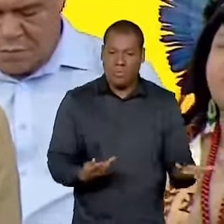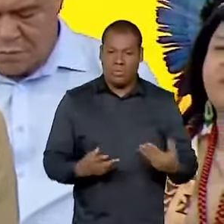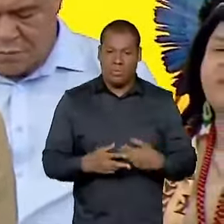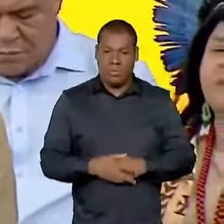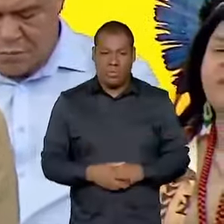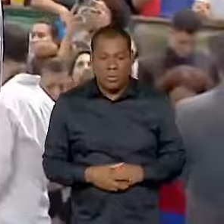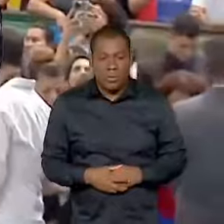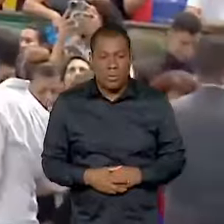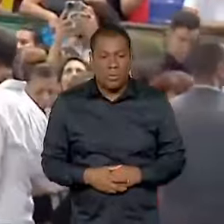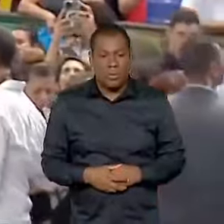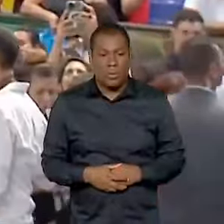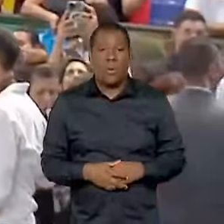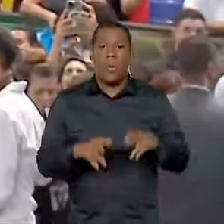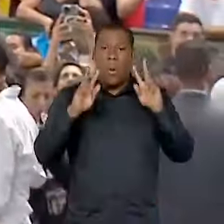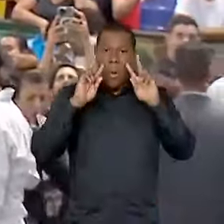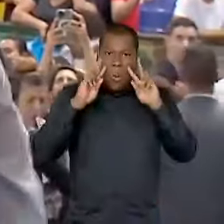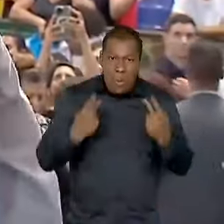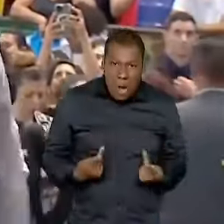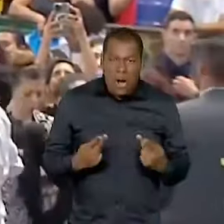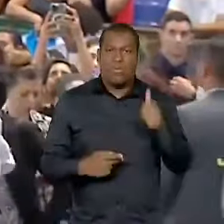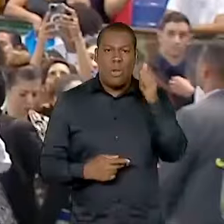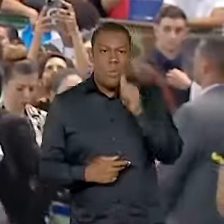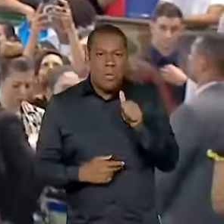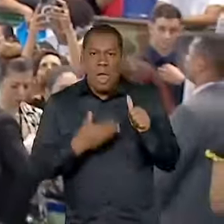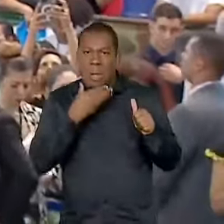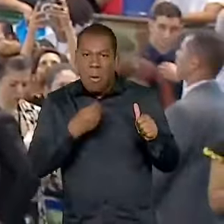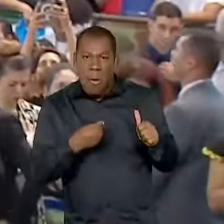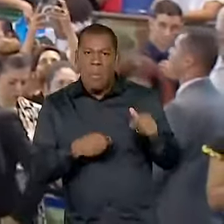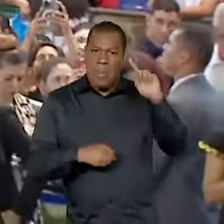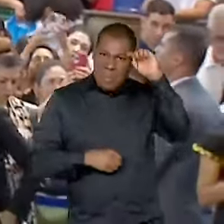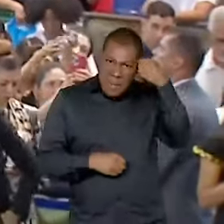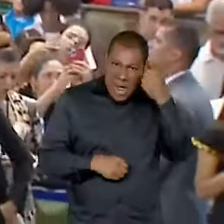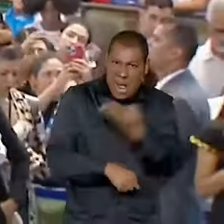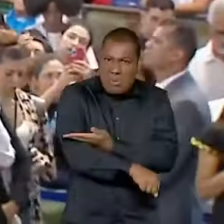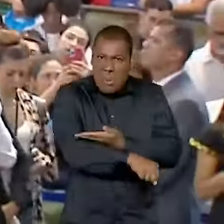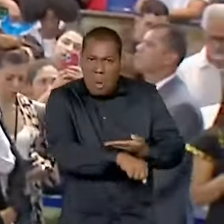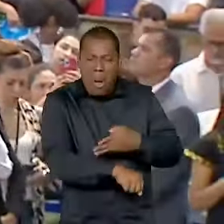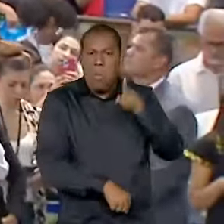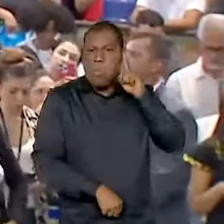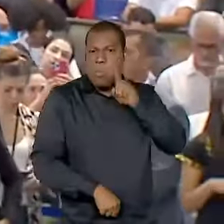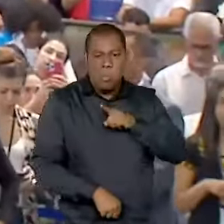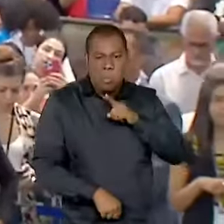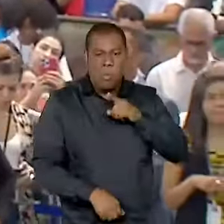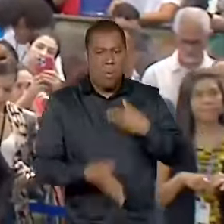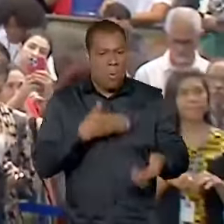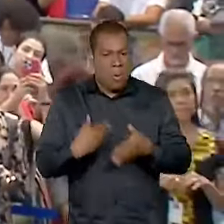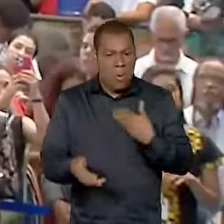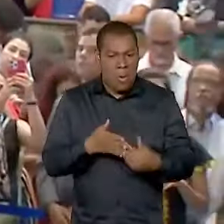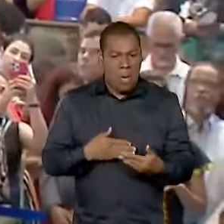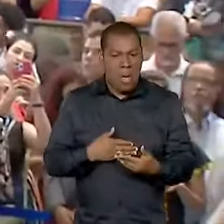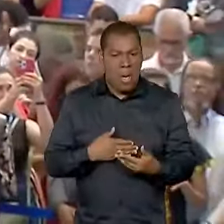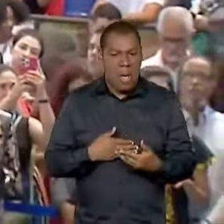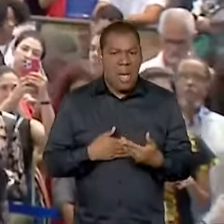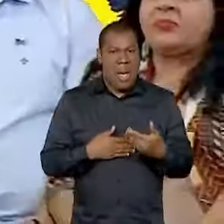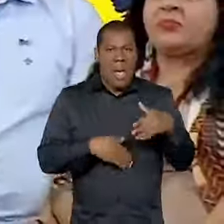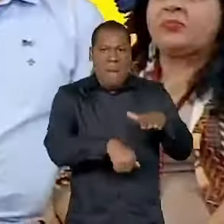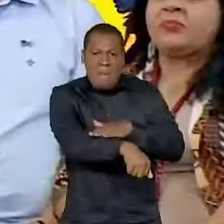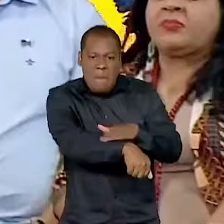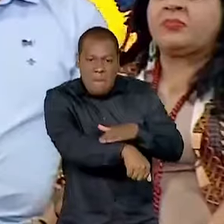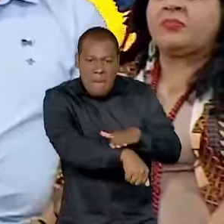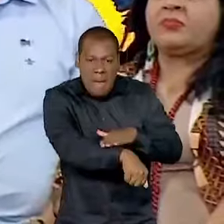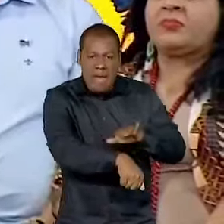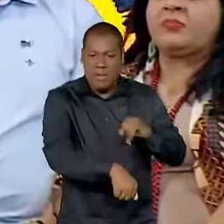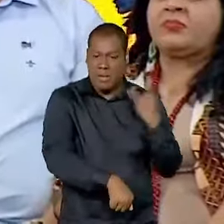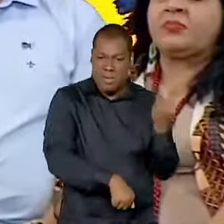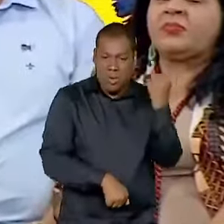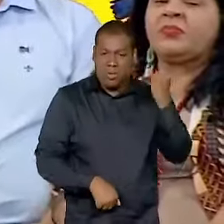ser humano, seja mulher ou homem, seja negro, branco ou pardo, a gente não está vendo uma cor, a gente